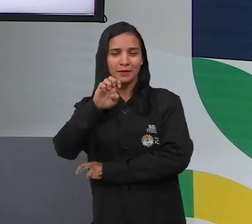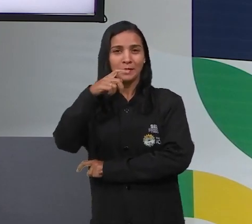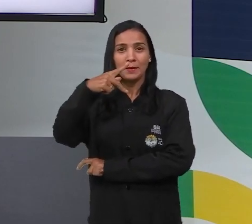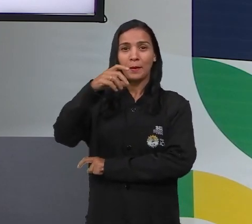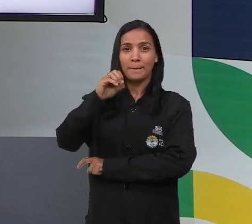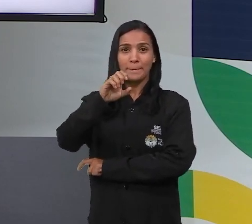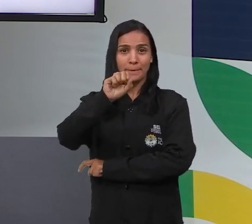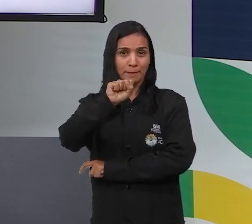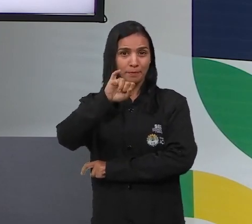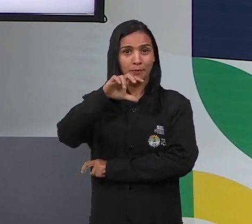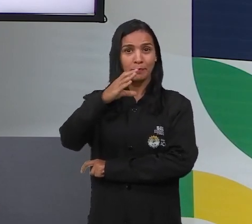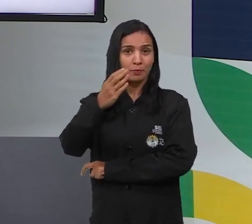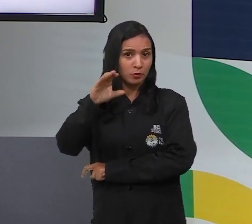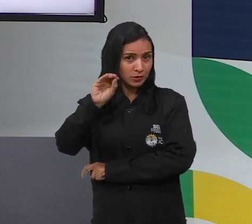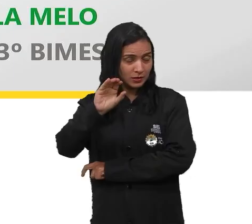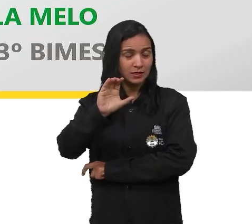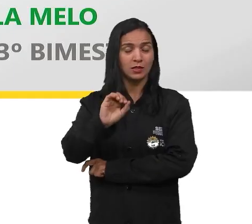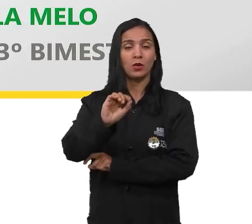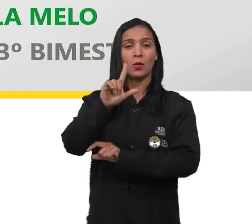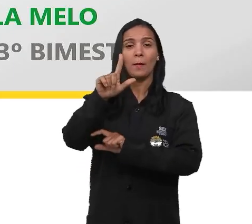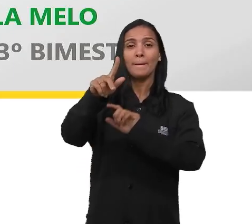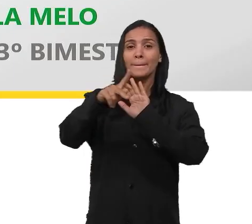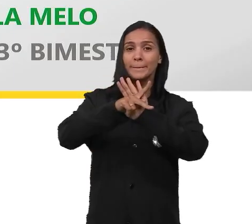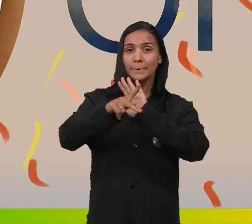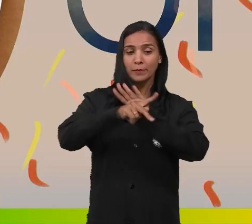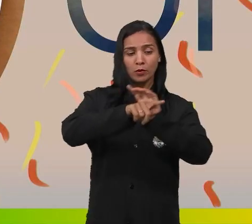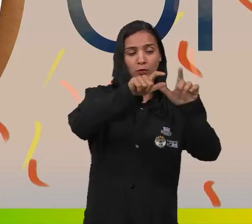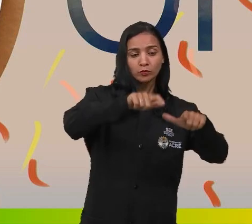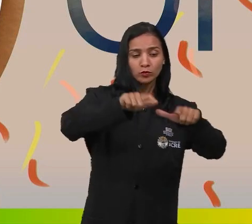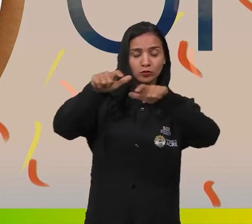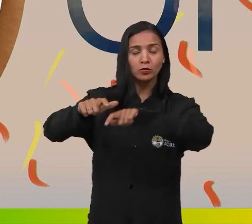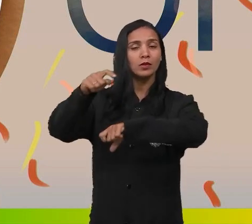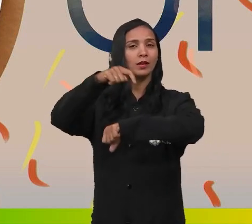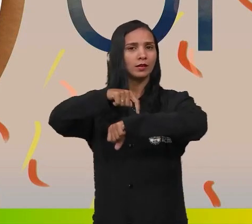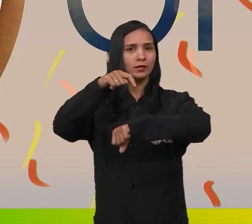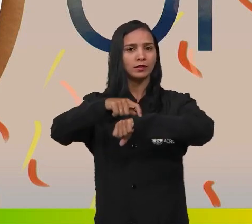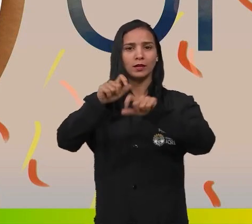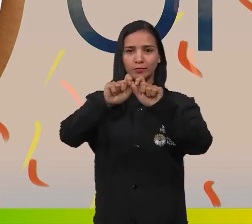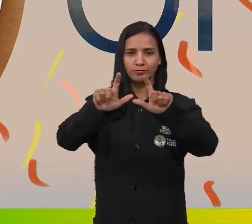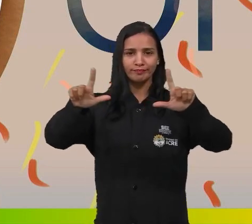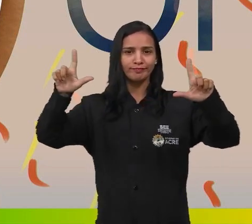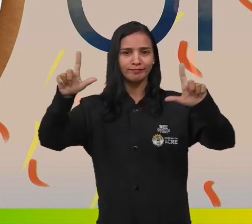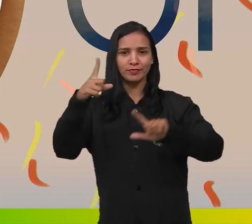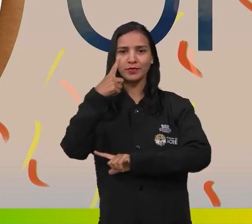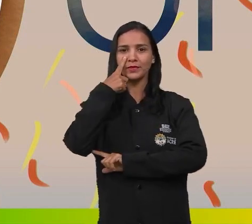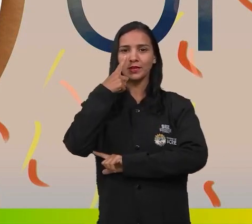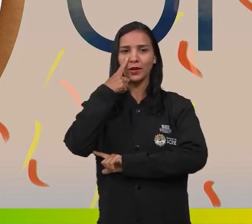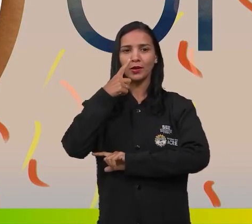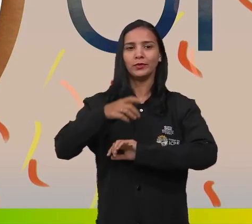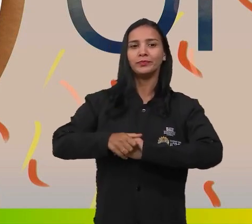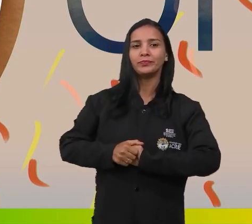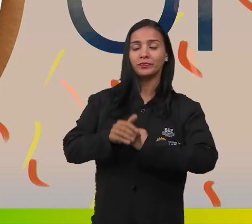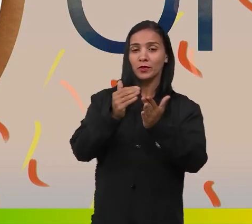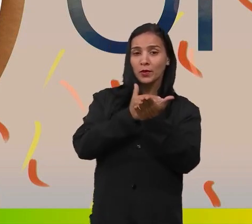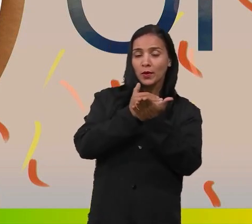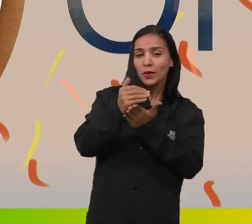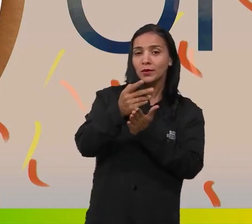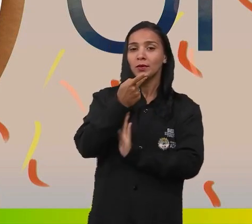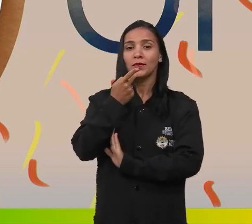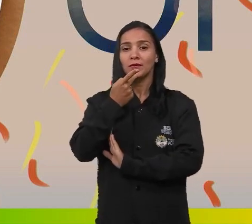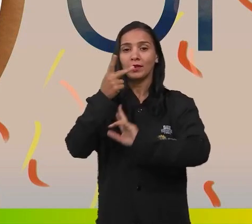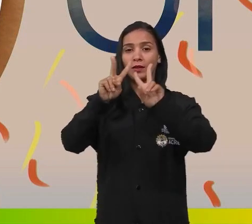tempo. Acompanhem comigo na tela, nós vamos falar agora, vamos começar a falar sobre